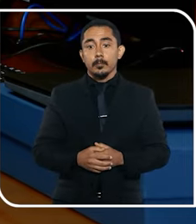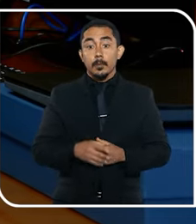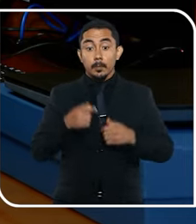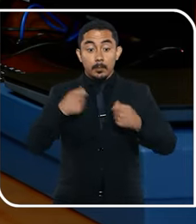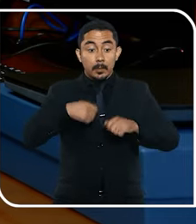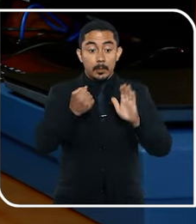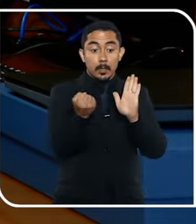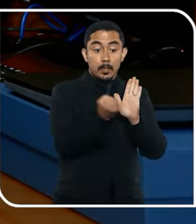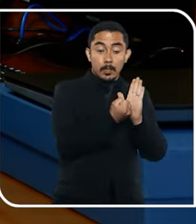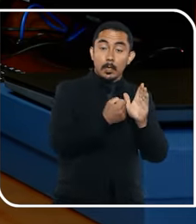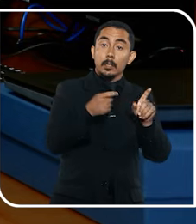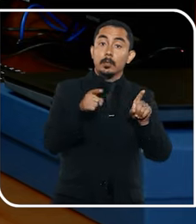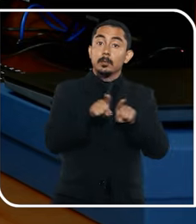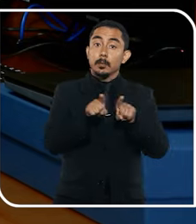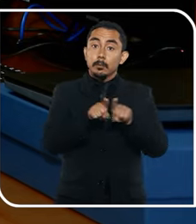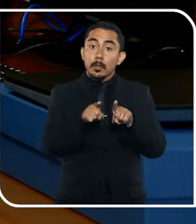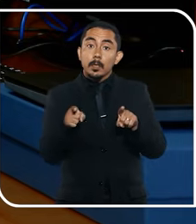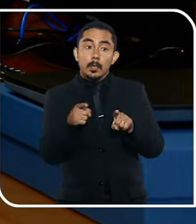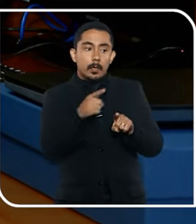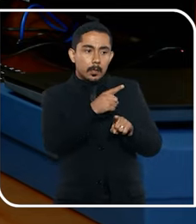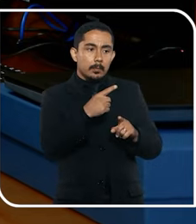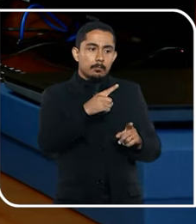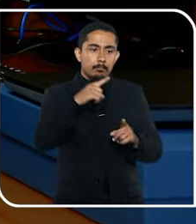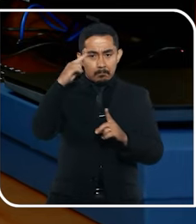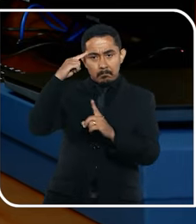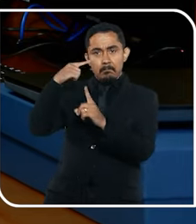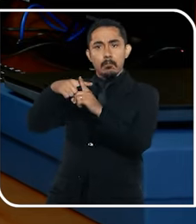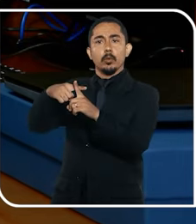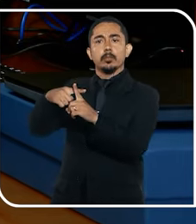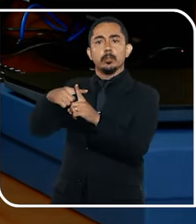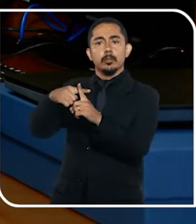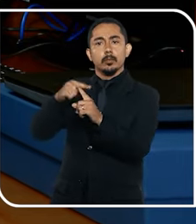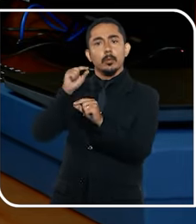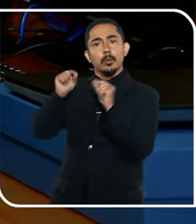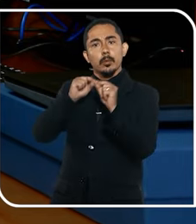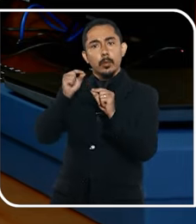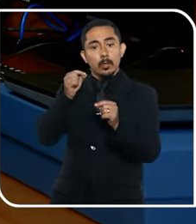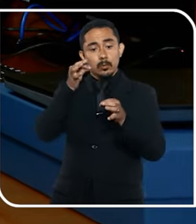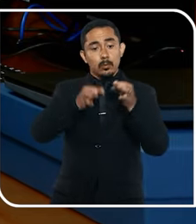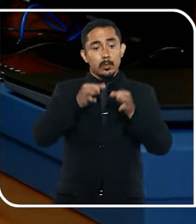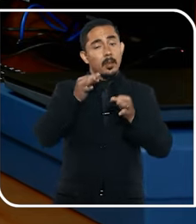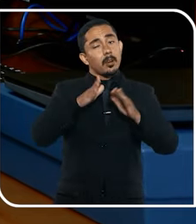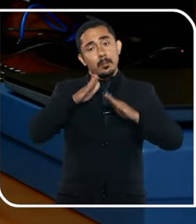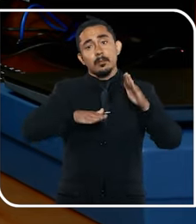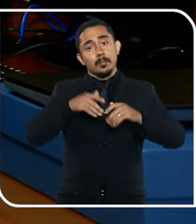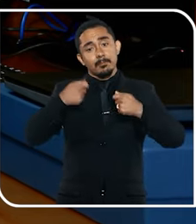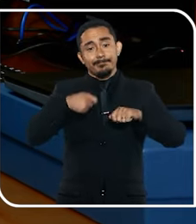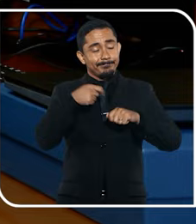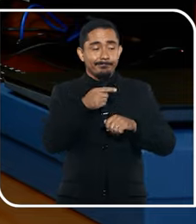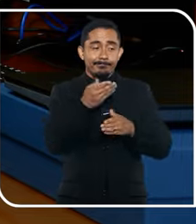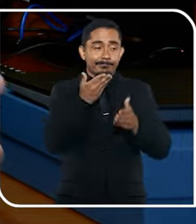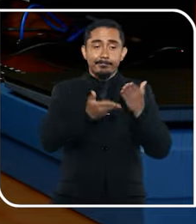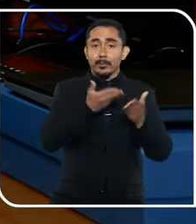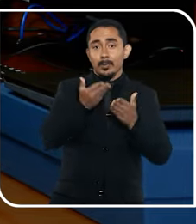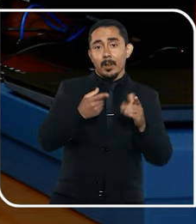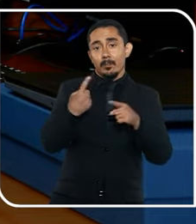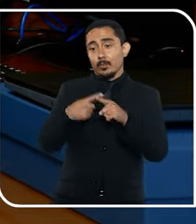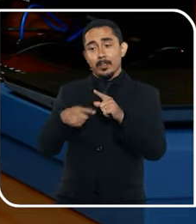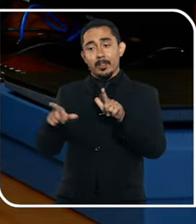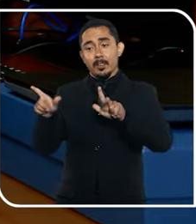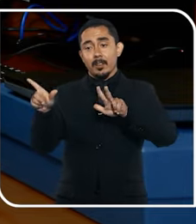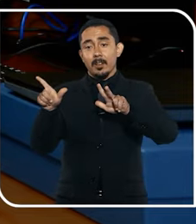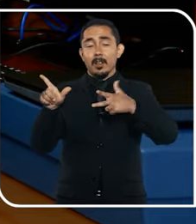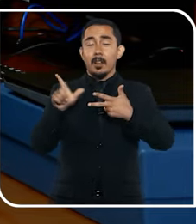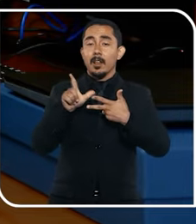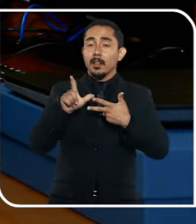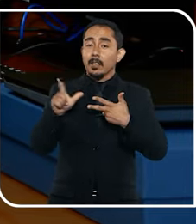e registrar de uma maneira muito positiva que o judiciário, nessas situações, acaba cobrindo aquilo que o legislativo